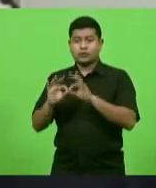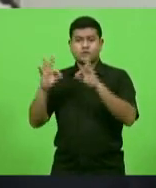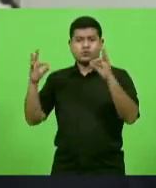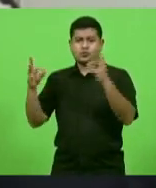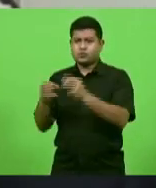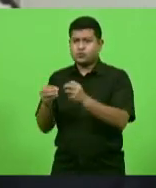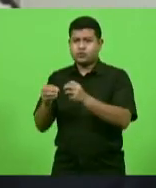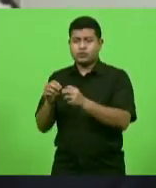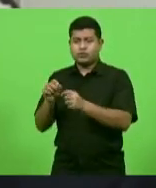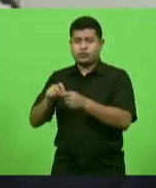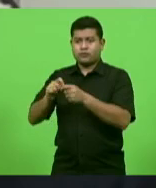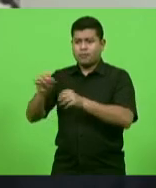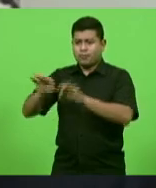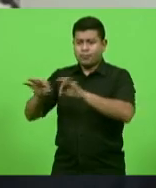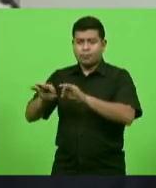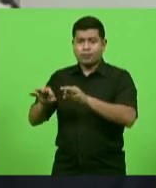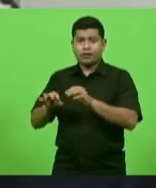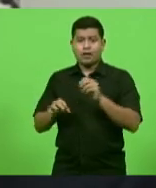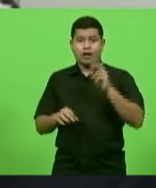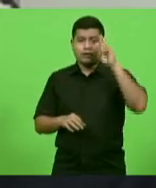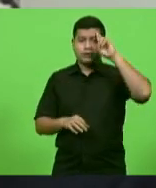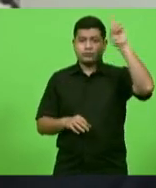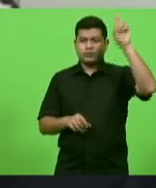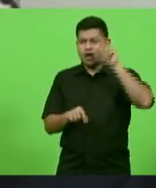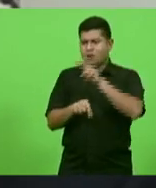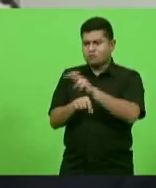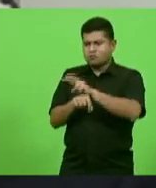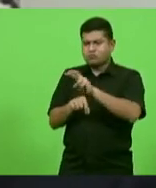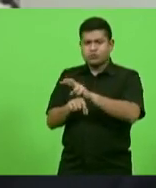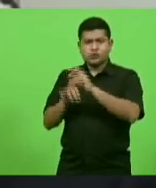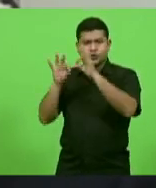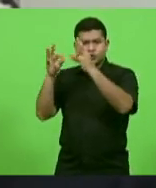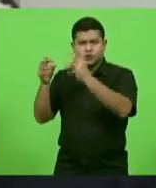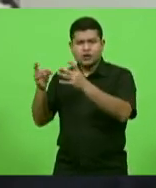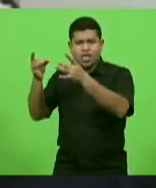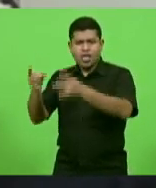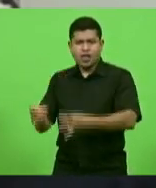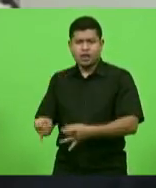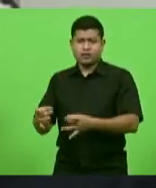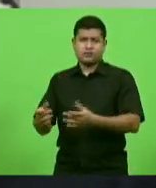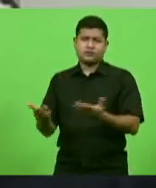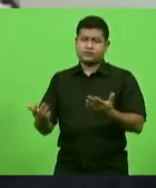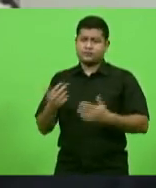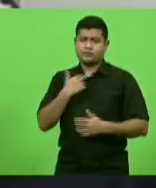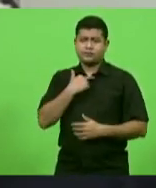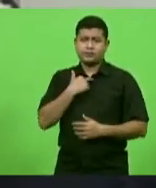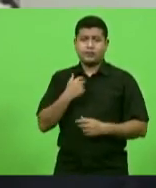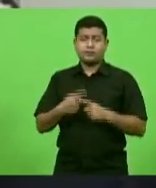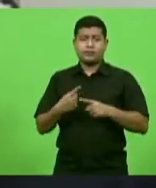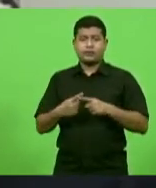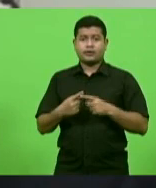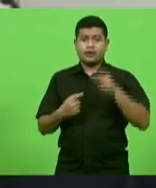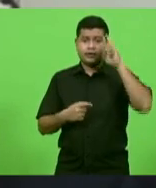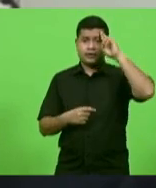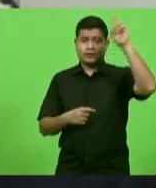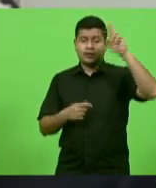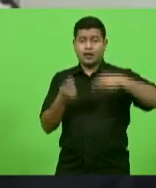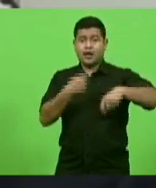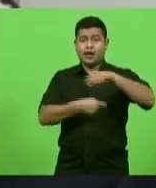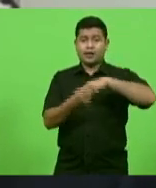subalternos sejam checados por seus superiores sobre o risco de inviabilizar se a administração